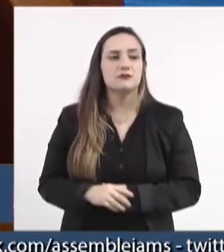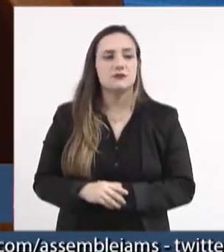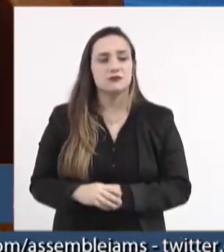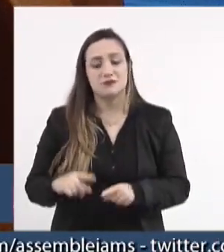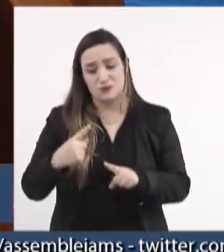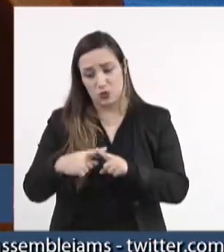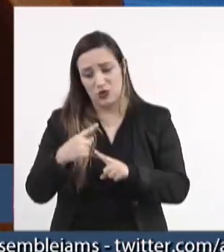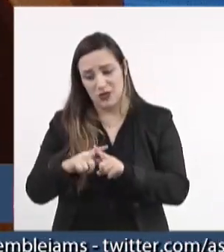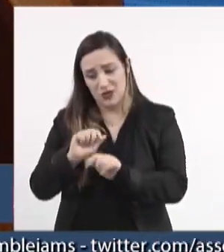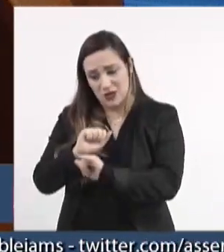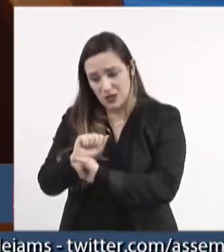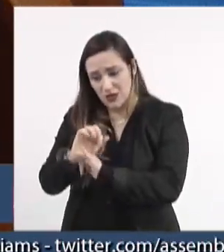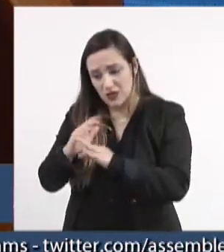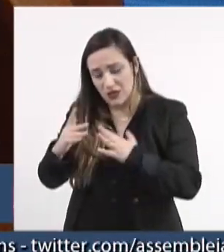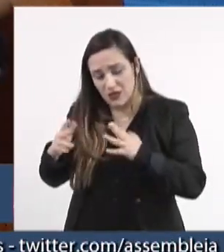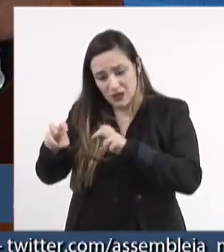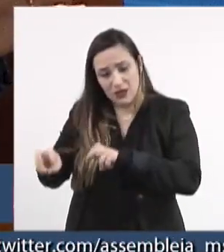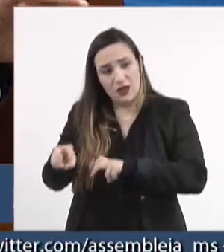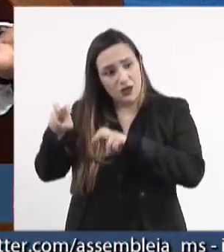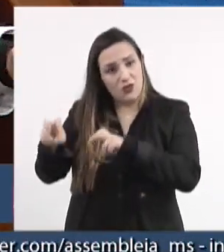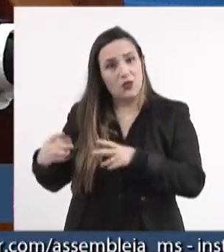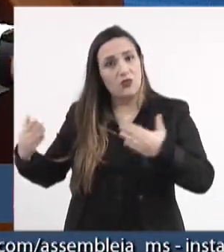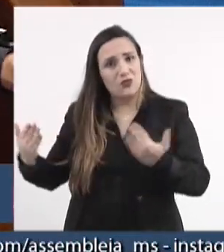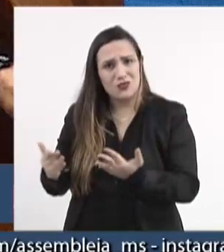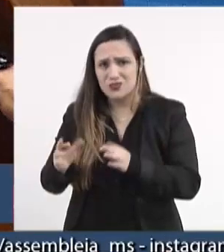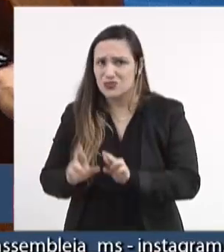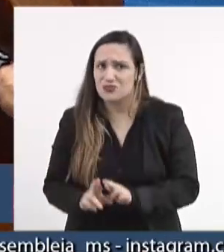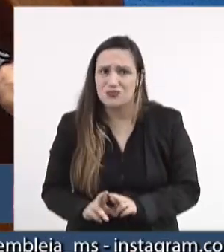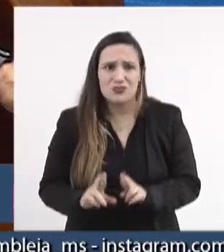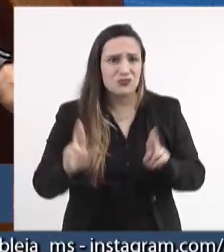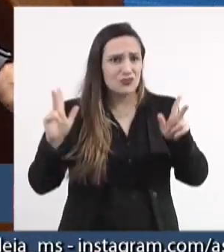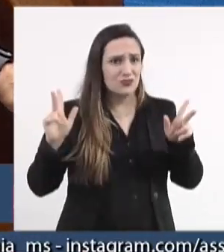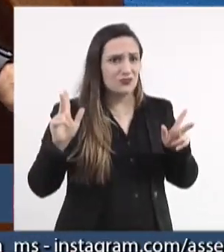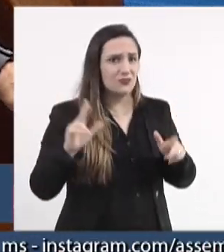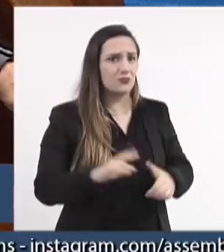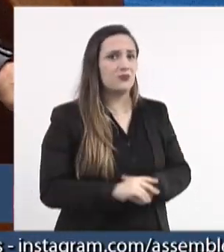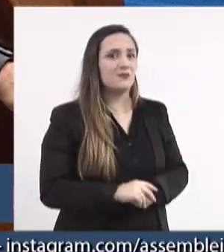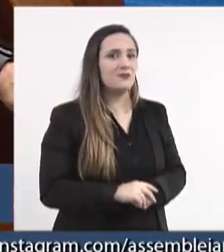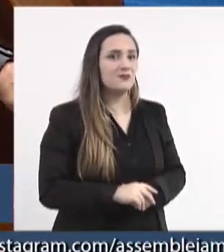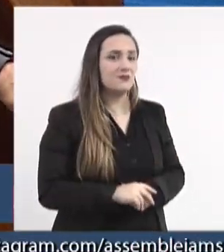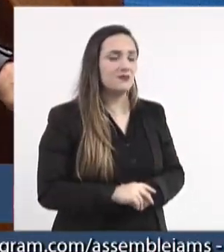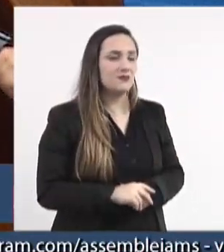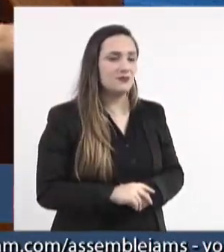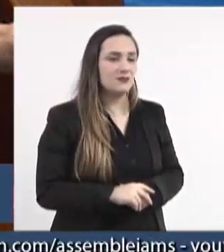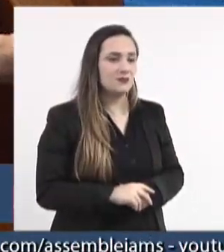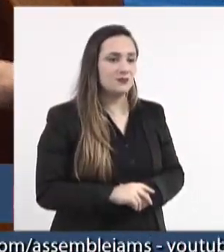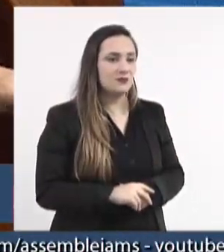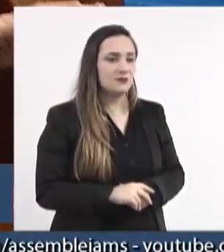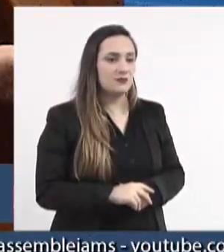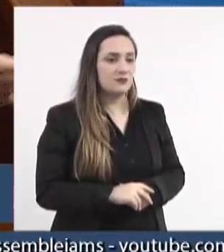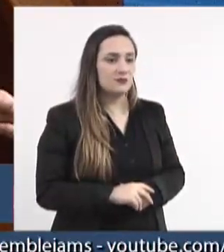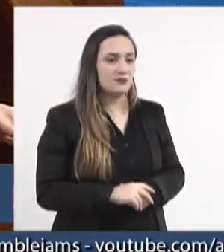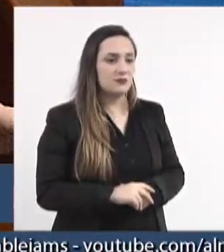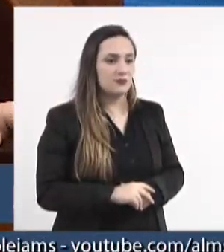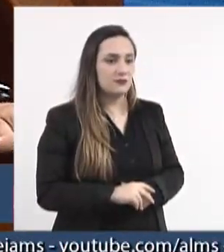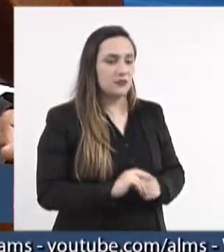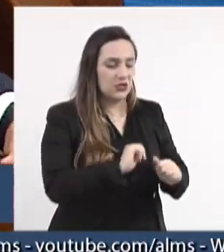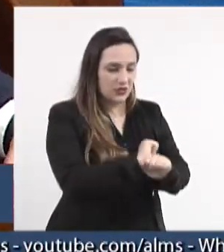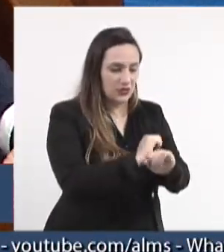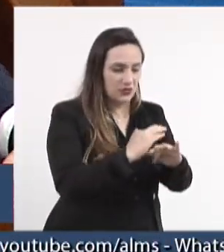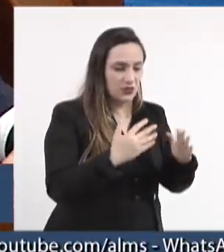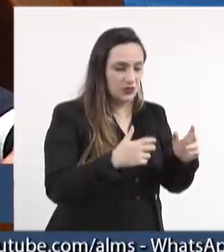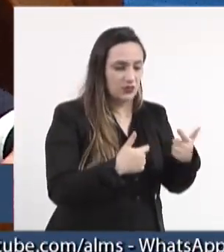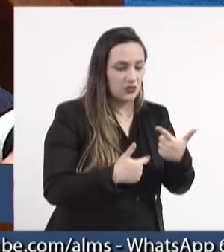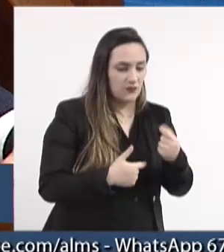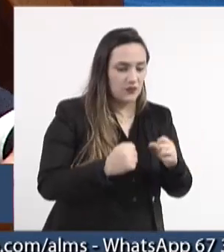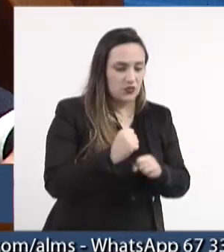de hoje é completamente diferente do cenário da agricultura de 20 anos